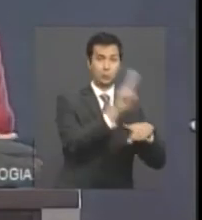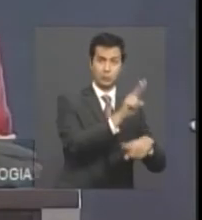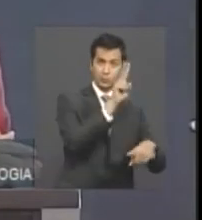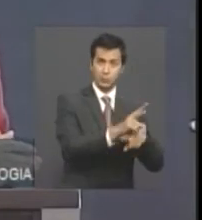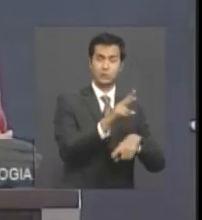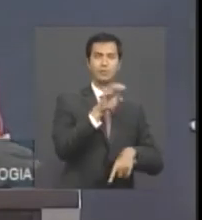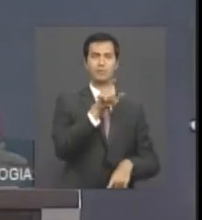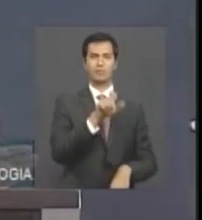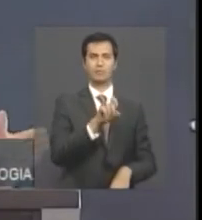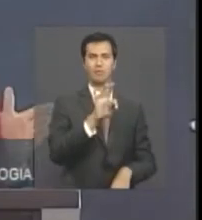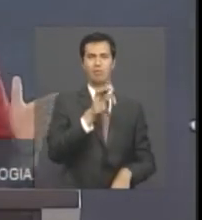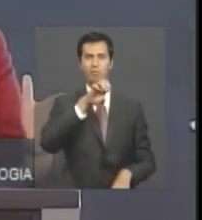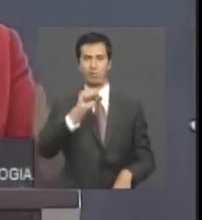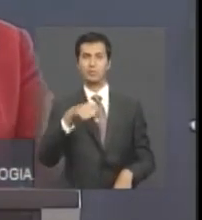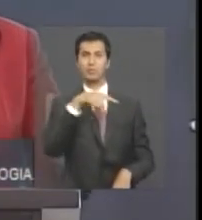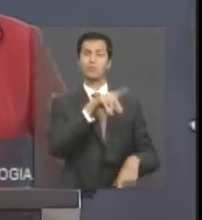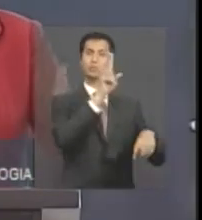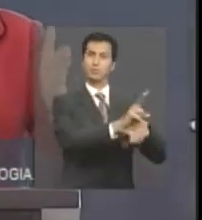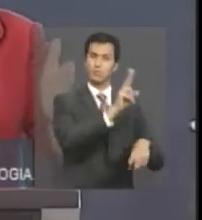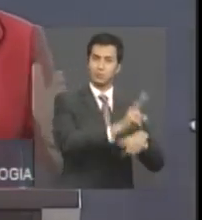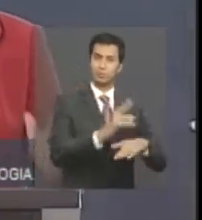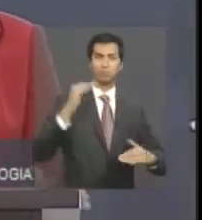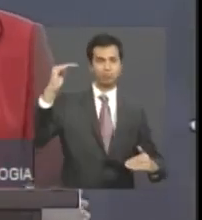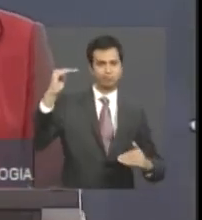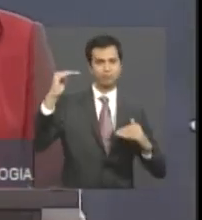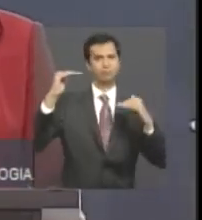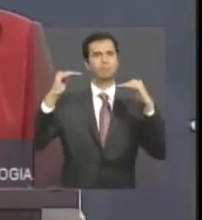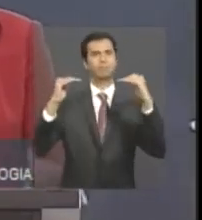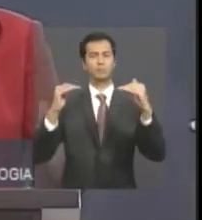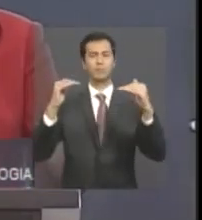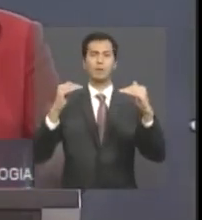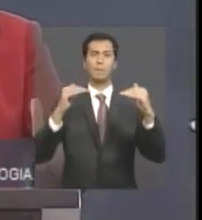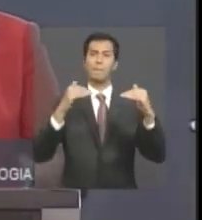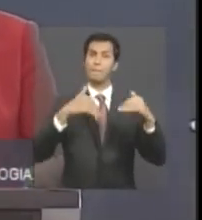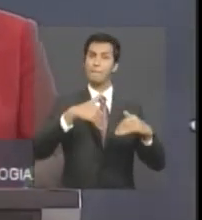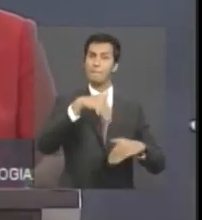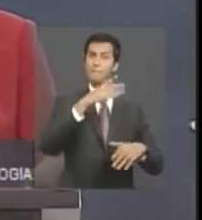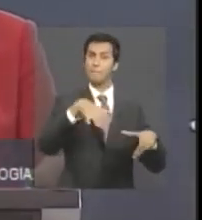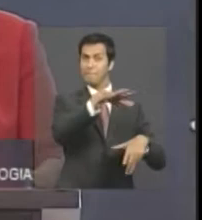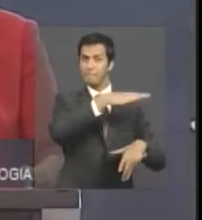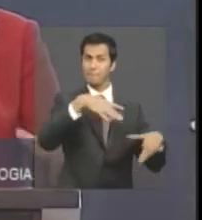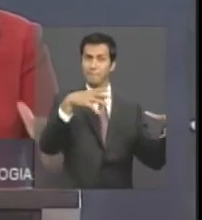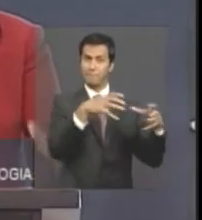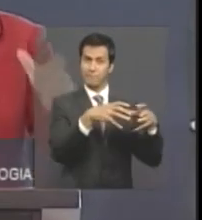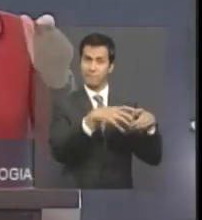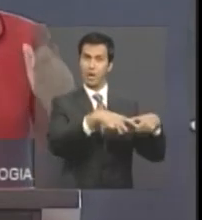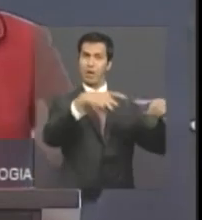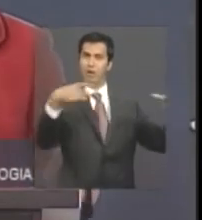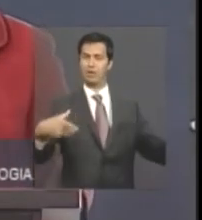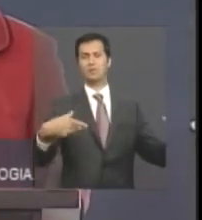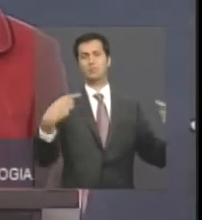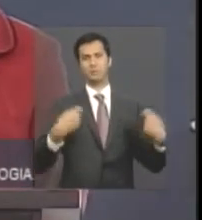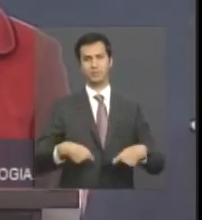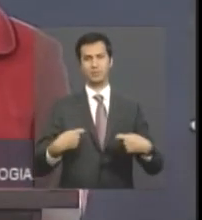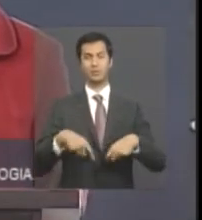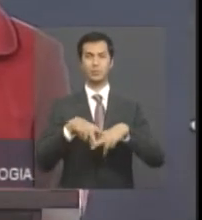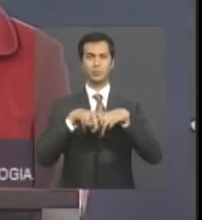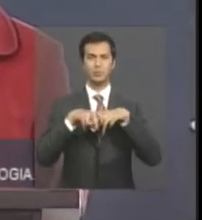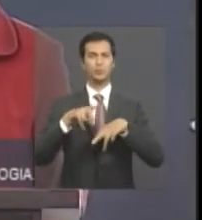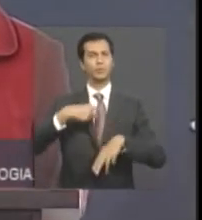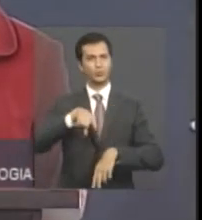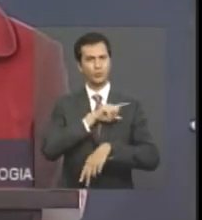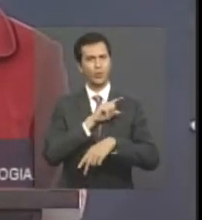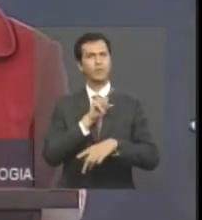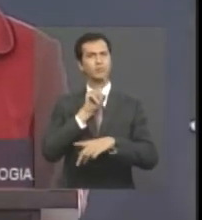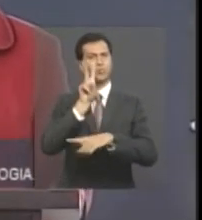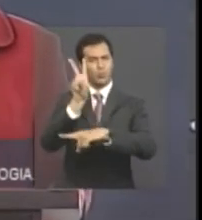as pessoas nesta área para poder criar. É por isso que nós damos tanta importância à Olimpíada